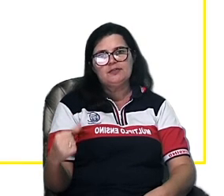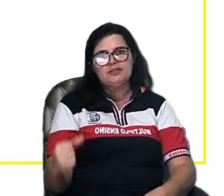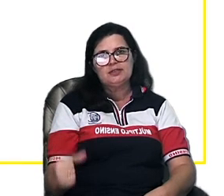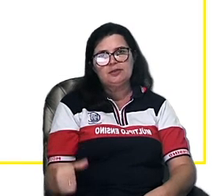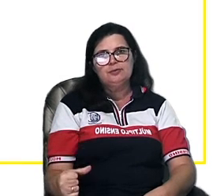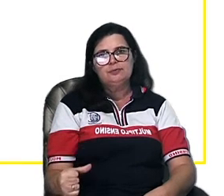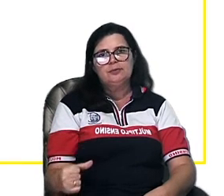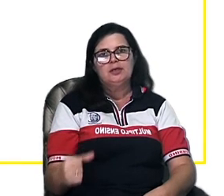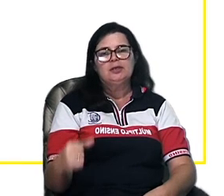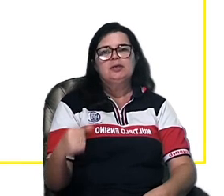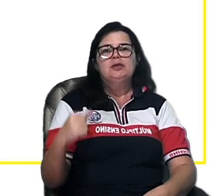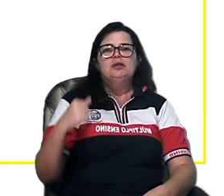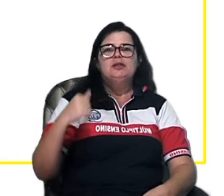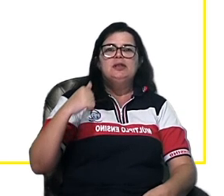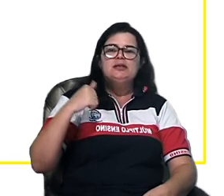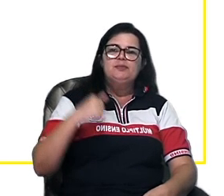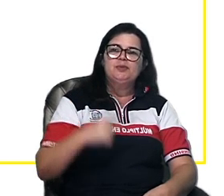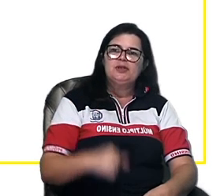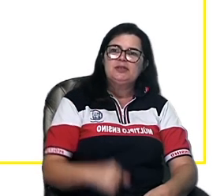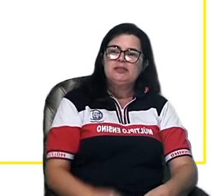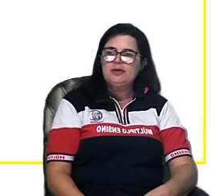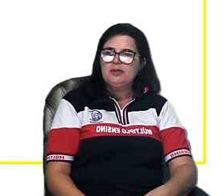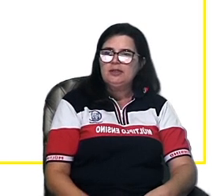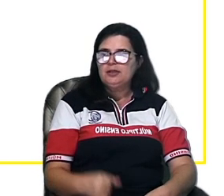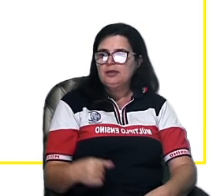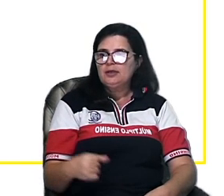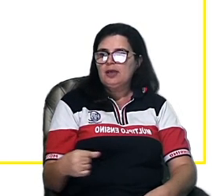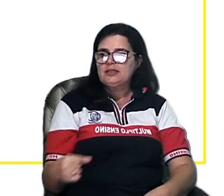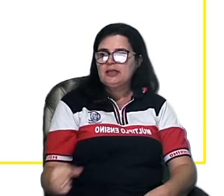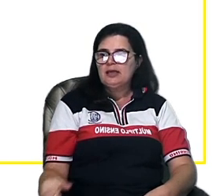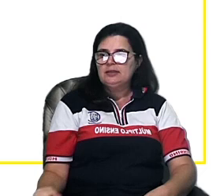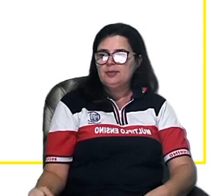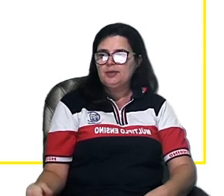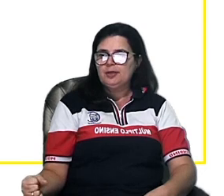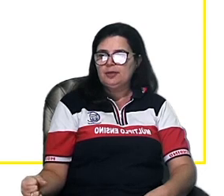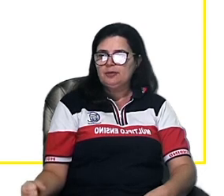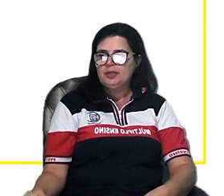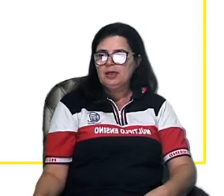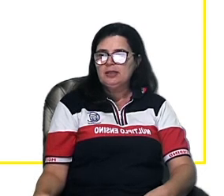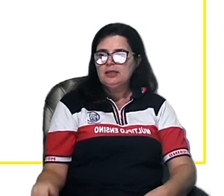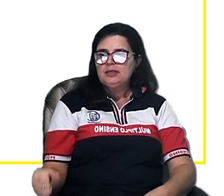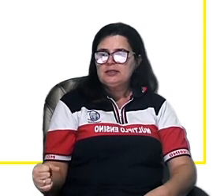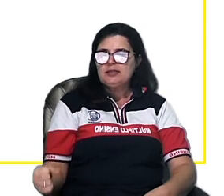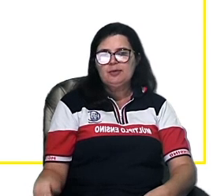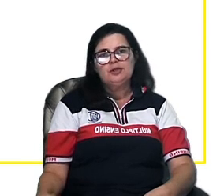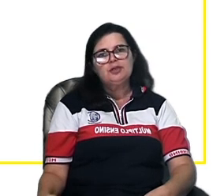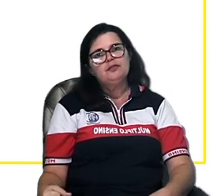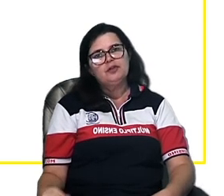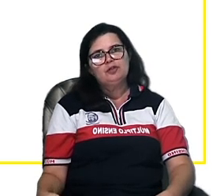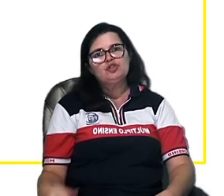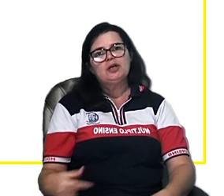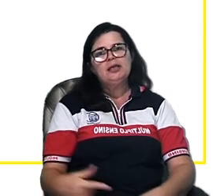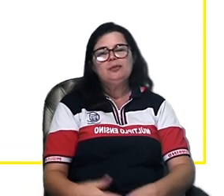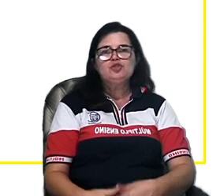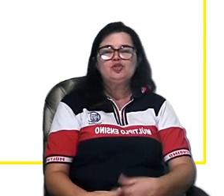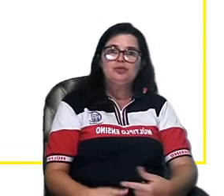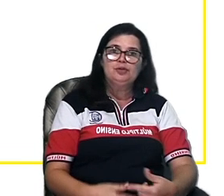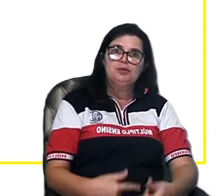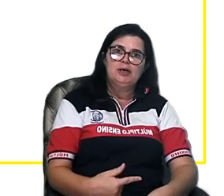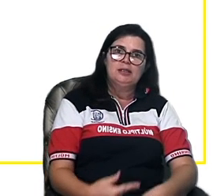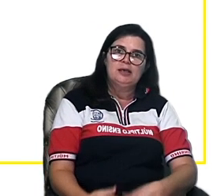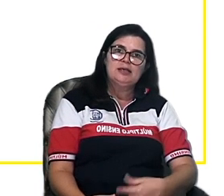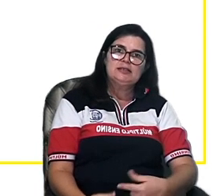primeira revisão, né, nessa primeira semana de resgate da primeira unidade. Semana que vem nós